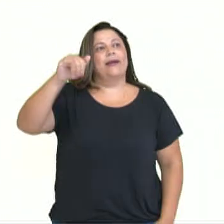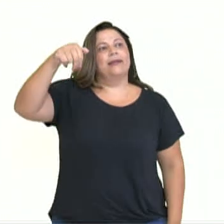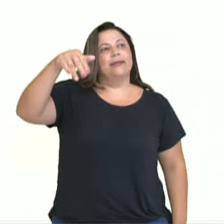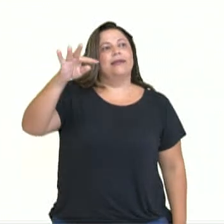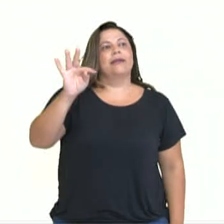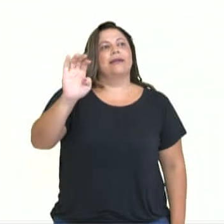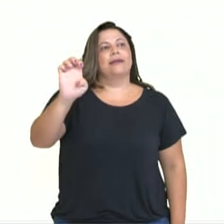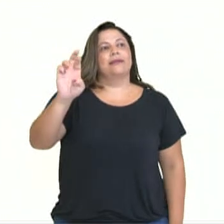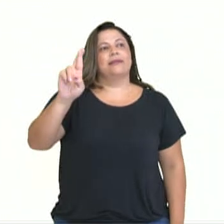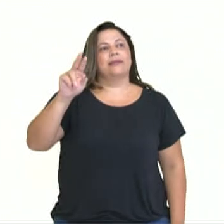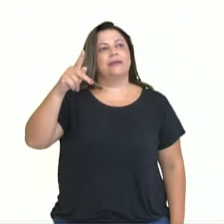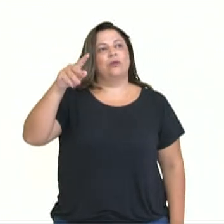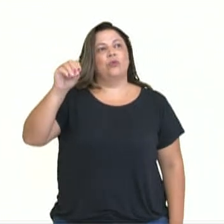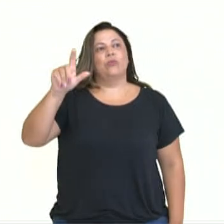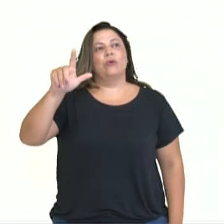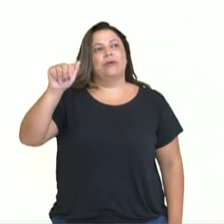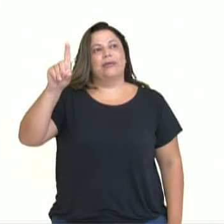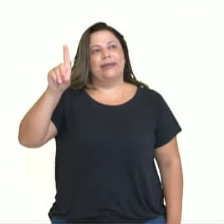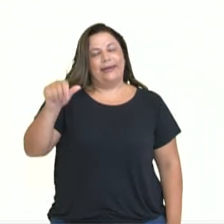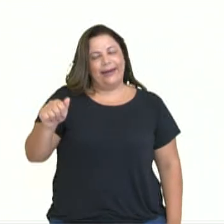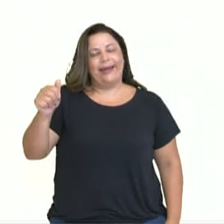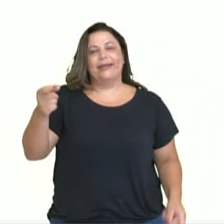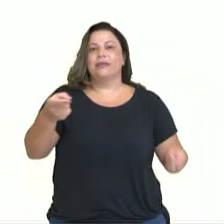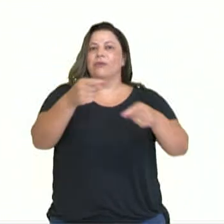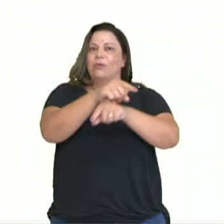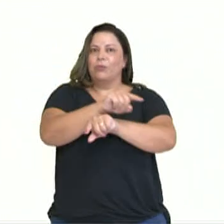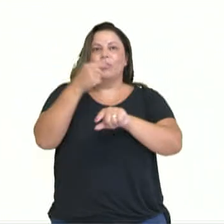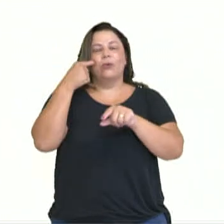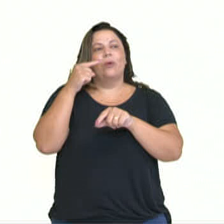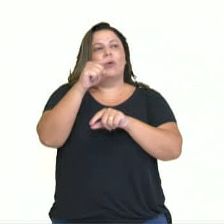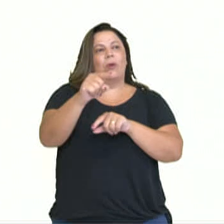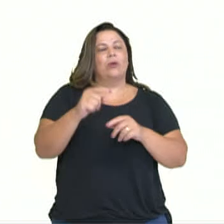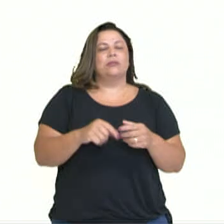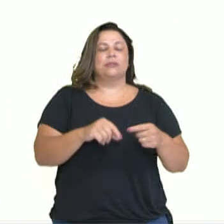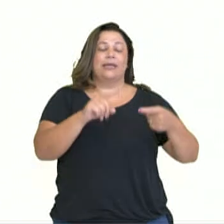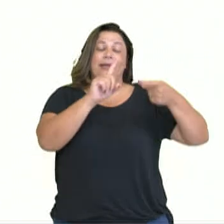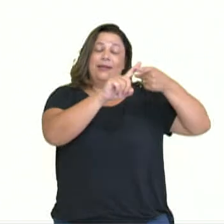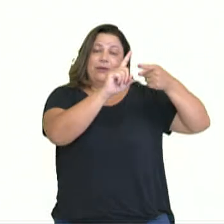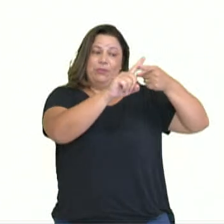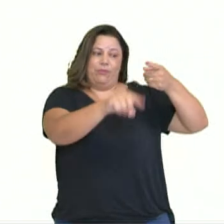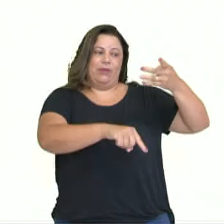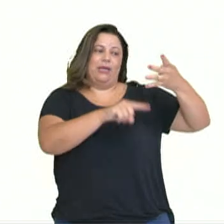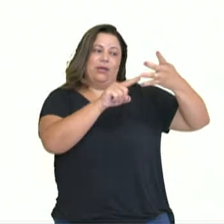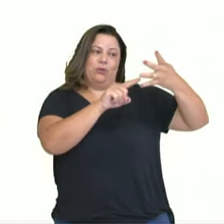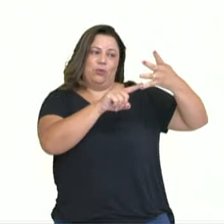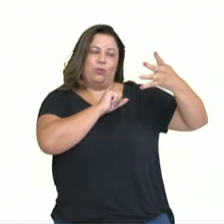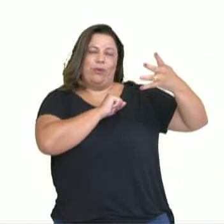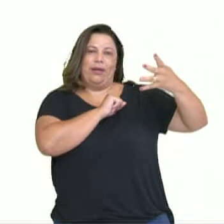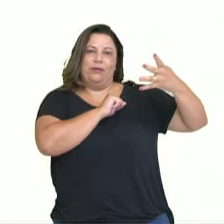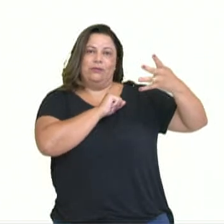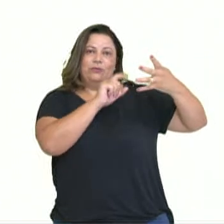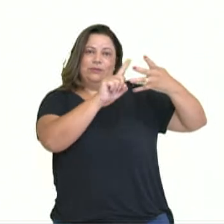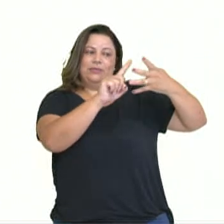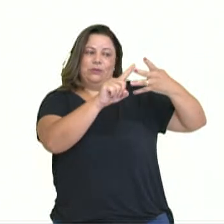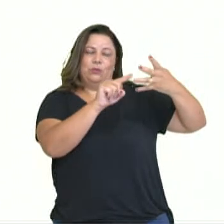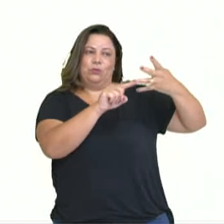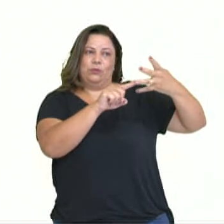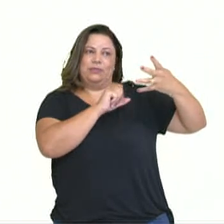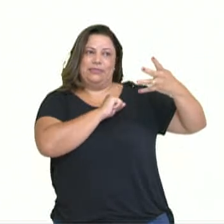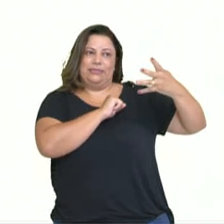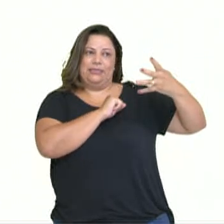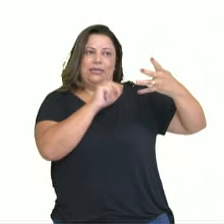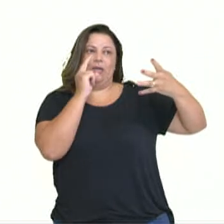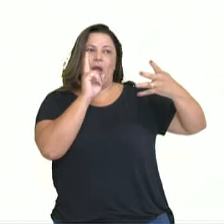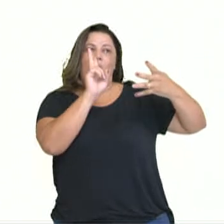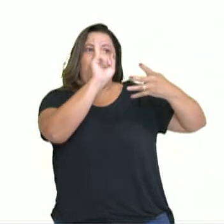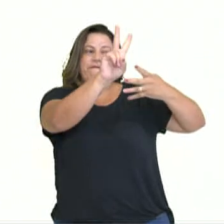intercaladas. Tá? Rimas que ocorrem entre o primeiro e o quarto verso, e o segundo e o terceiro. Olha aqui, ó, ver, que